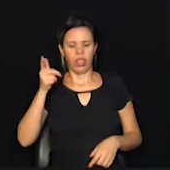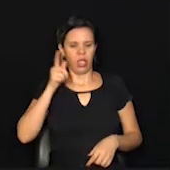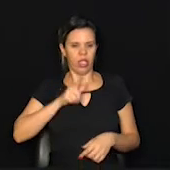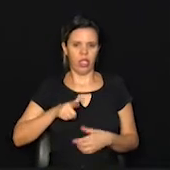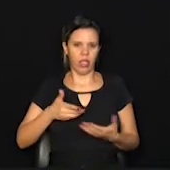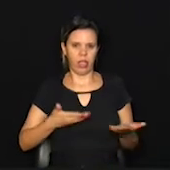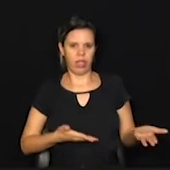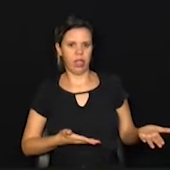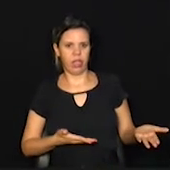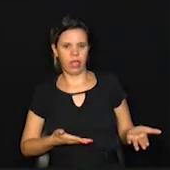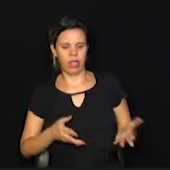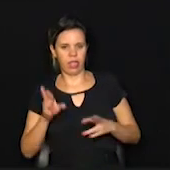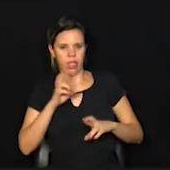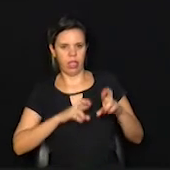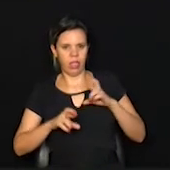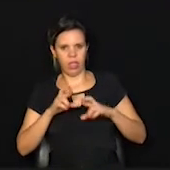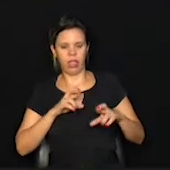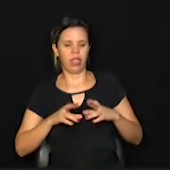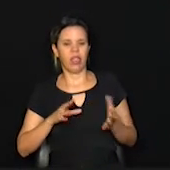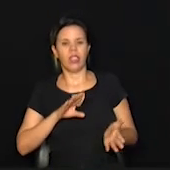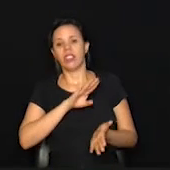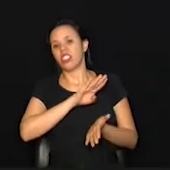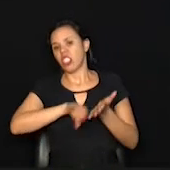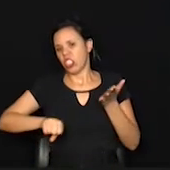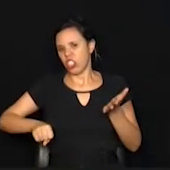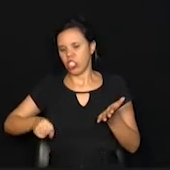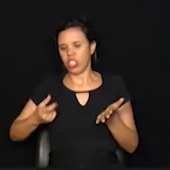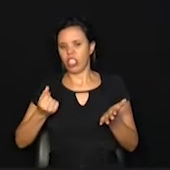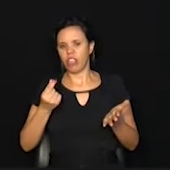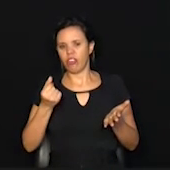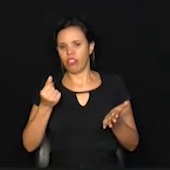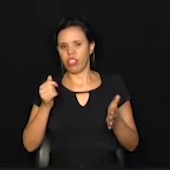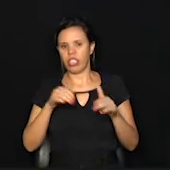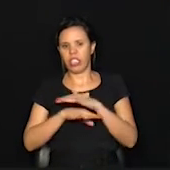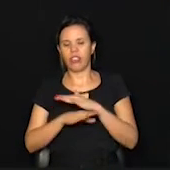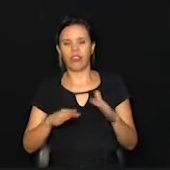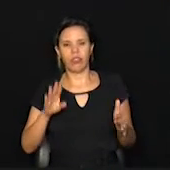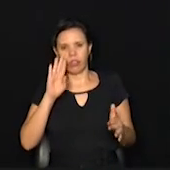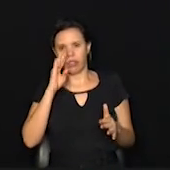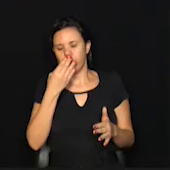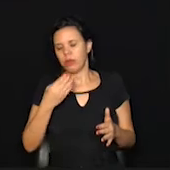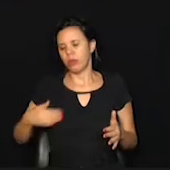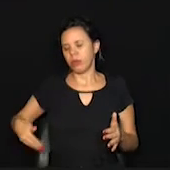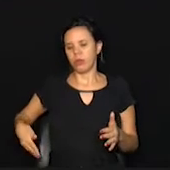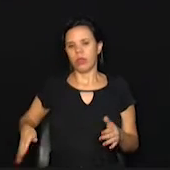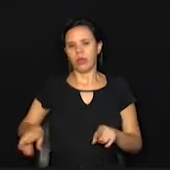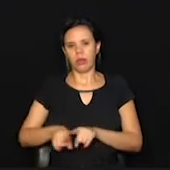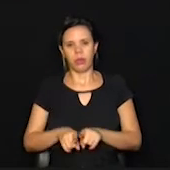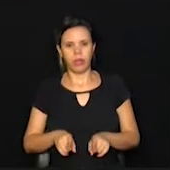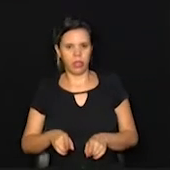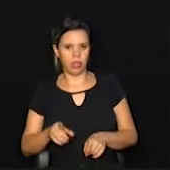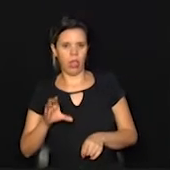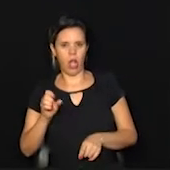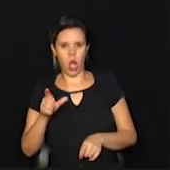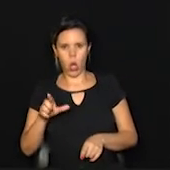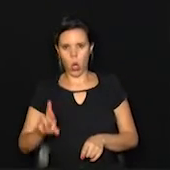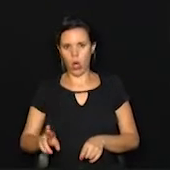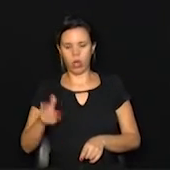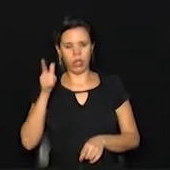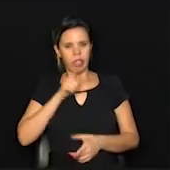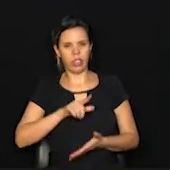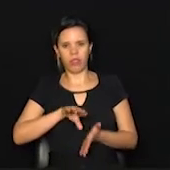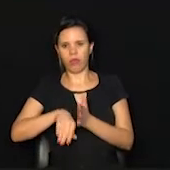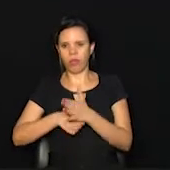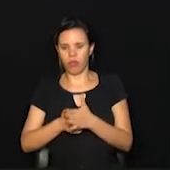ganhasse ele ia confiscar poupança da classe média o Collor ganhou e que ele fez confiscou a poupança bom